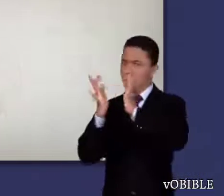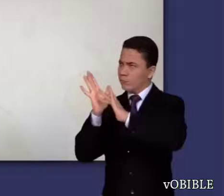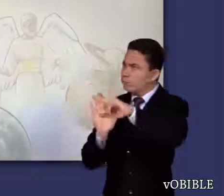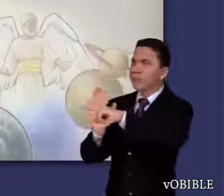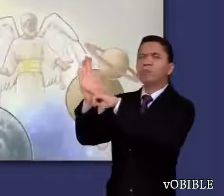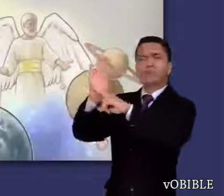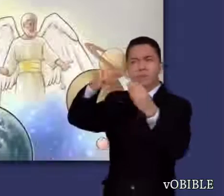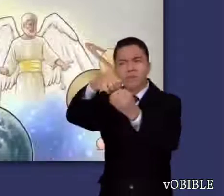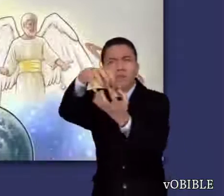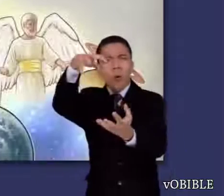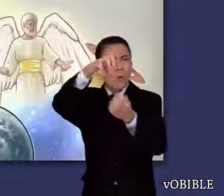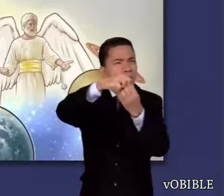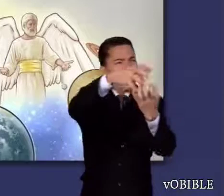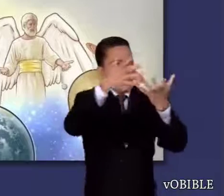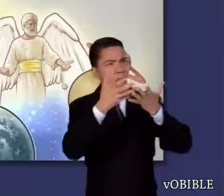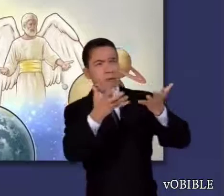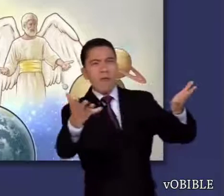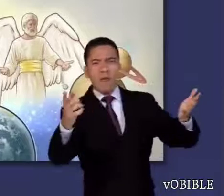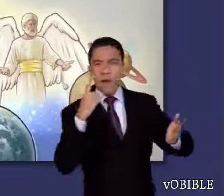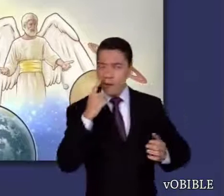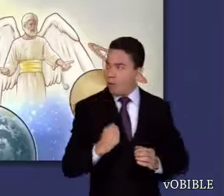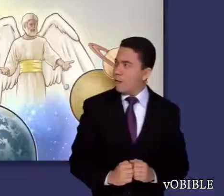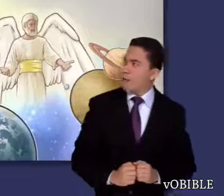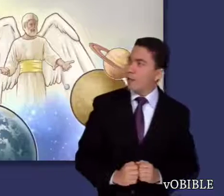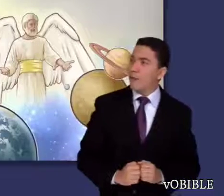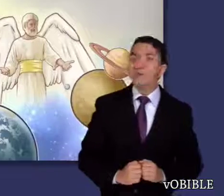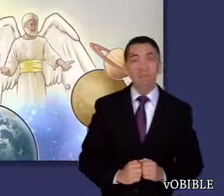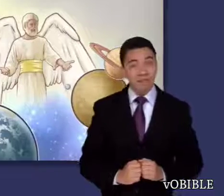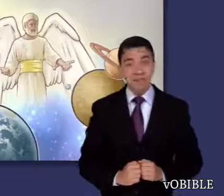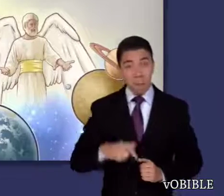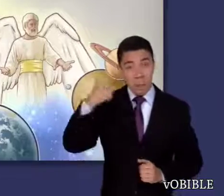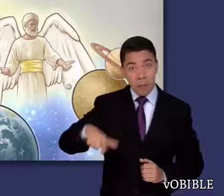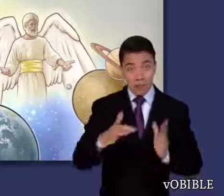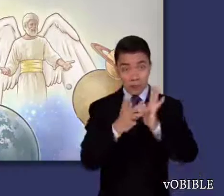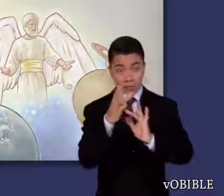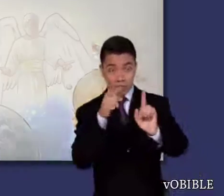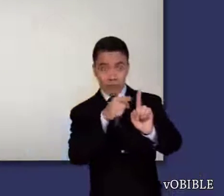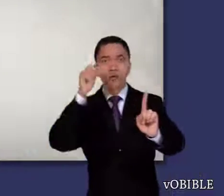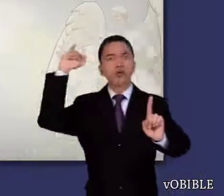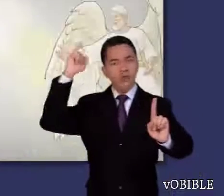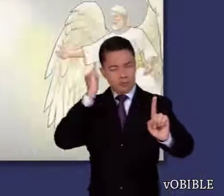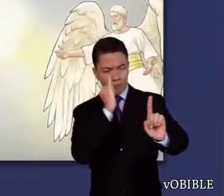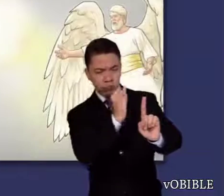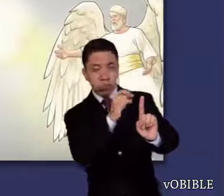terra. Ele é descrito como aquele que Jeová usou para criar todas as outras coisas.